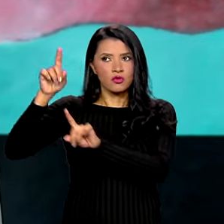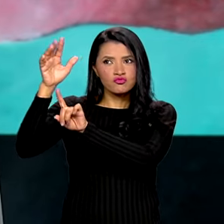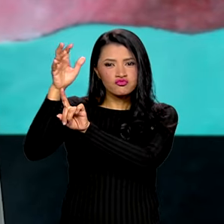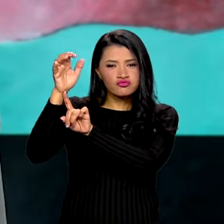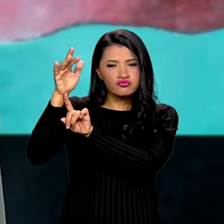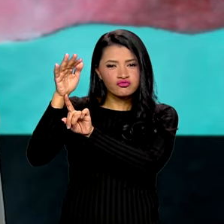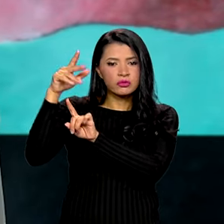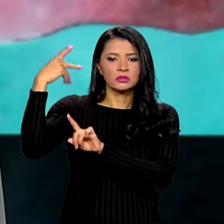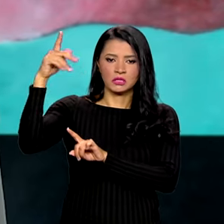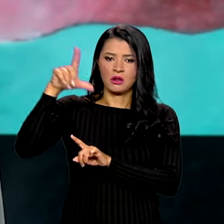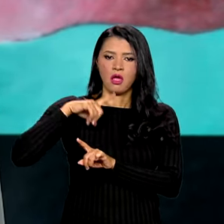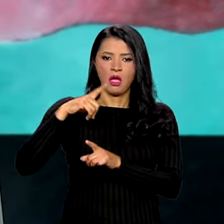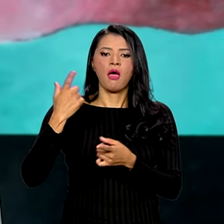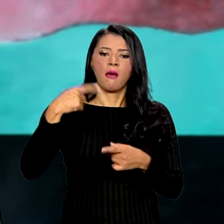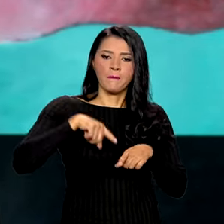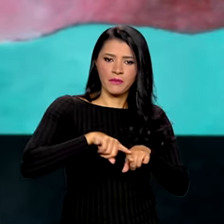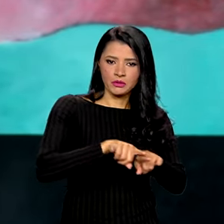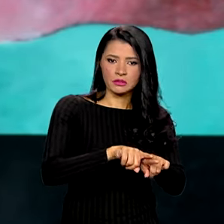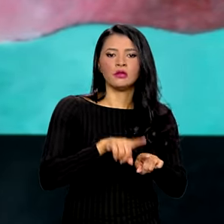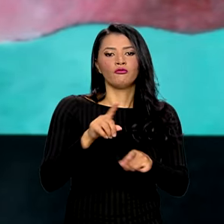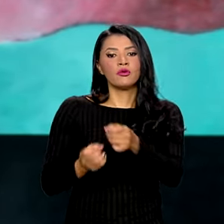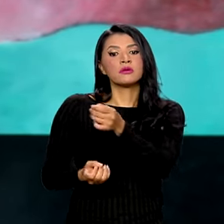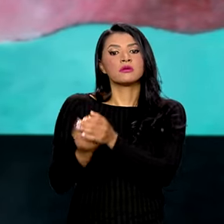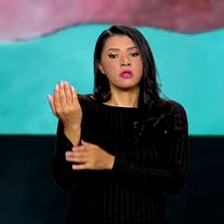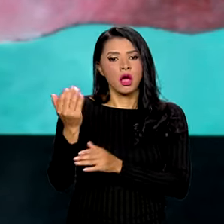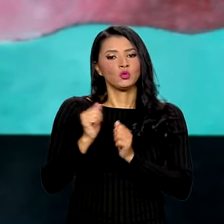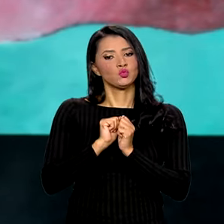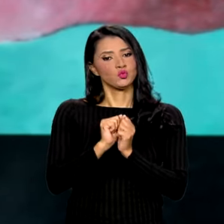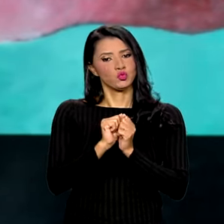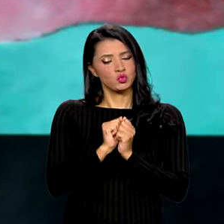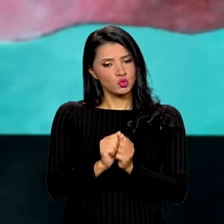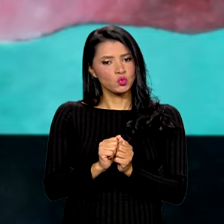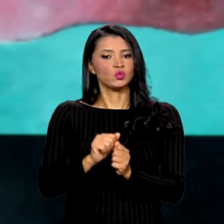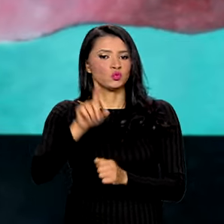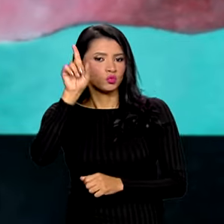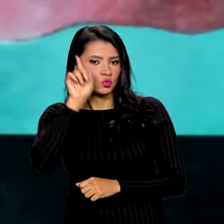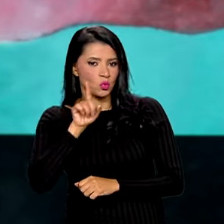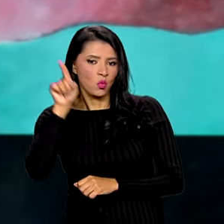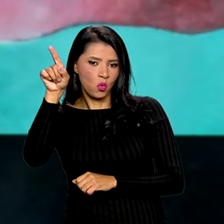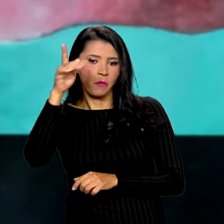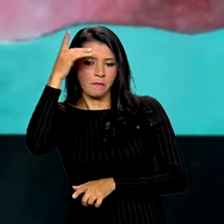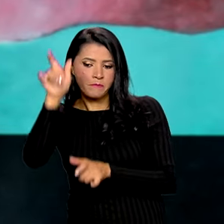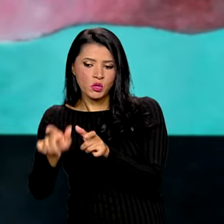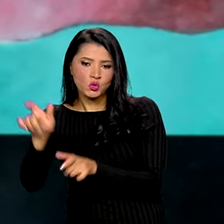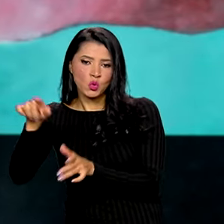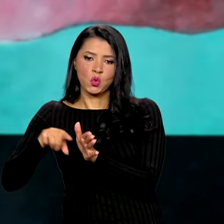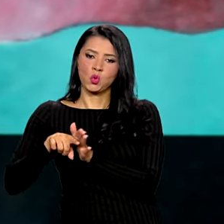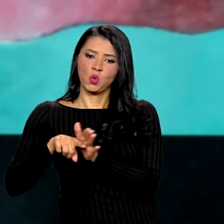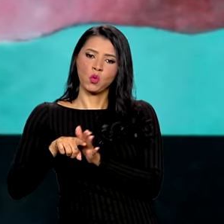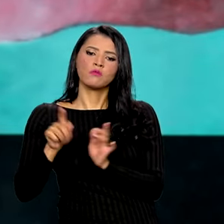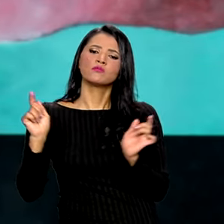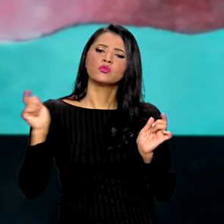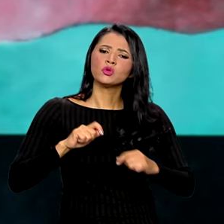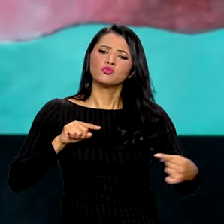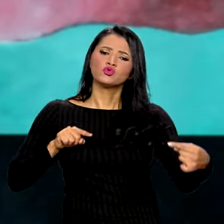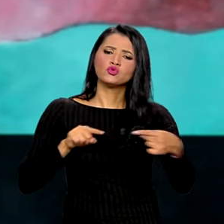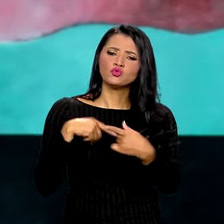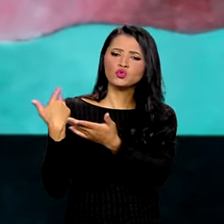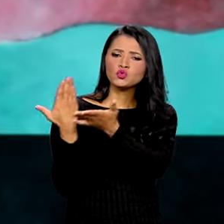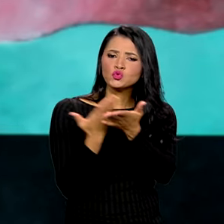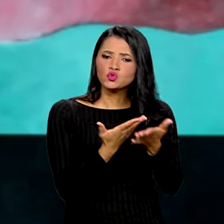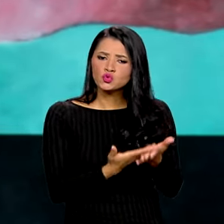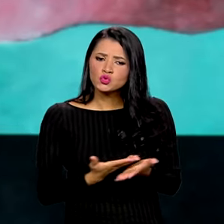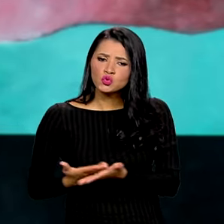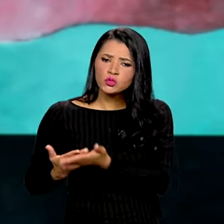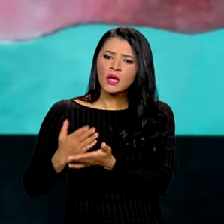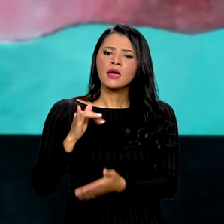uma parceria, foi desenvolvido conjuntamente com os americanos, que é para poder estudar o fenômeno